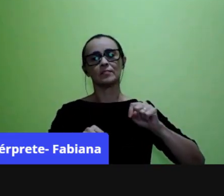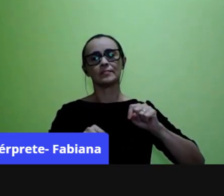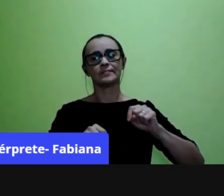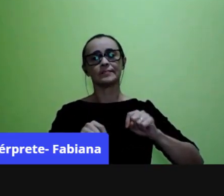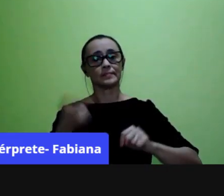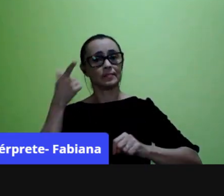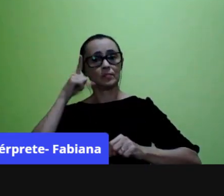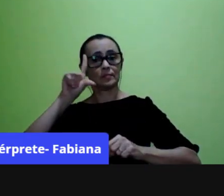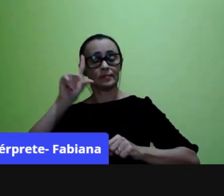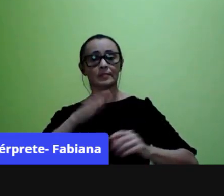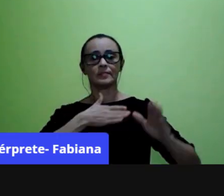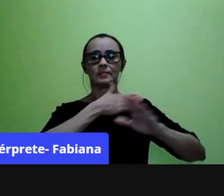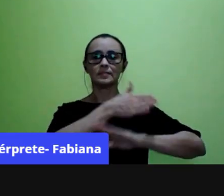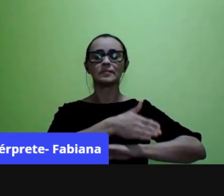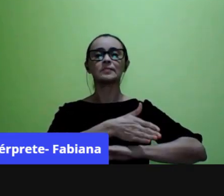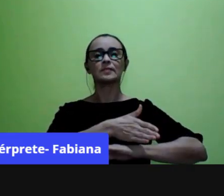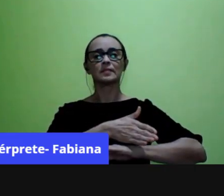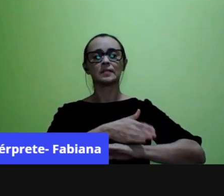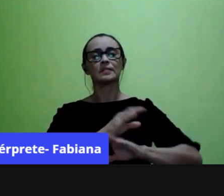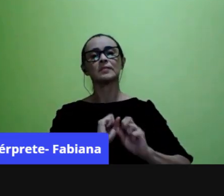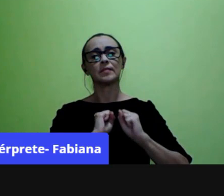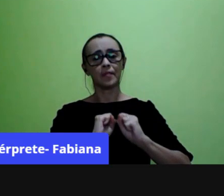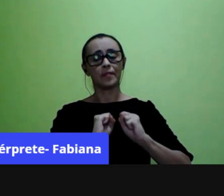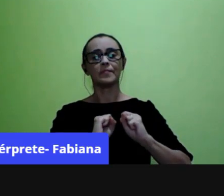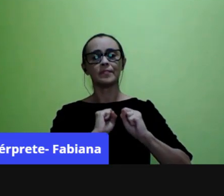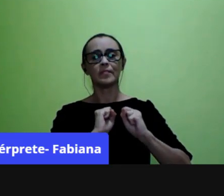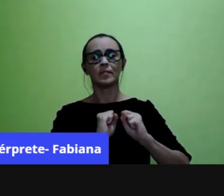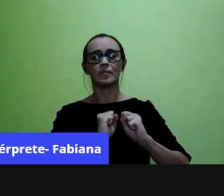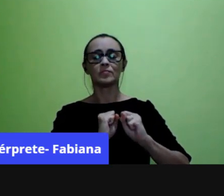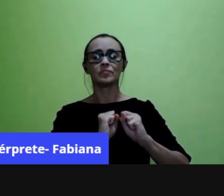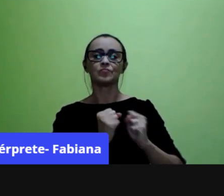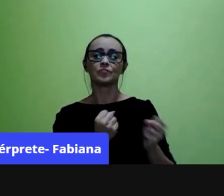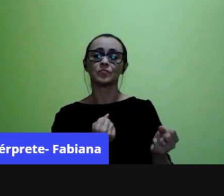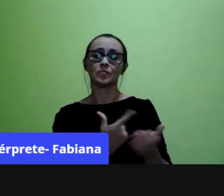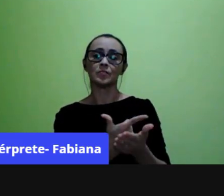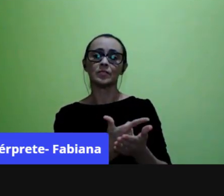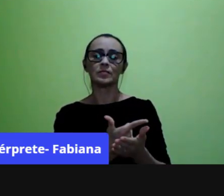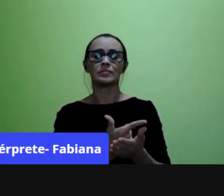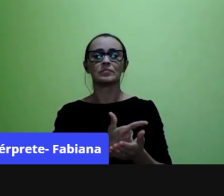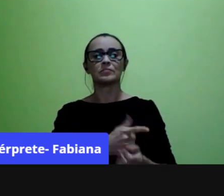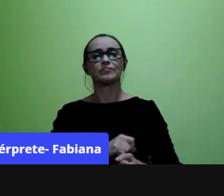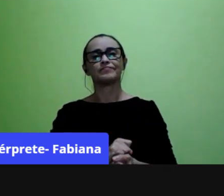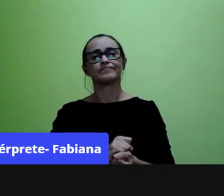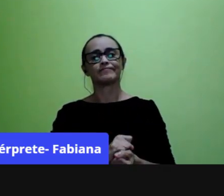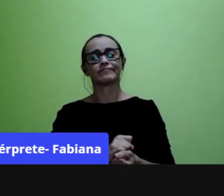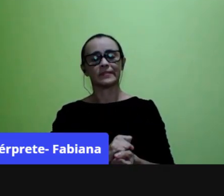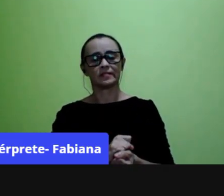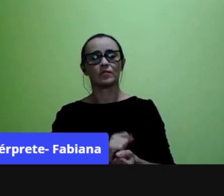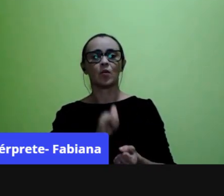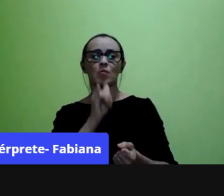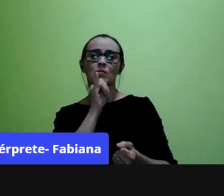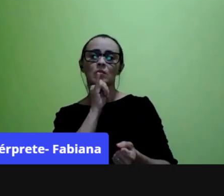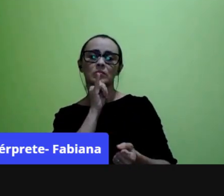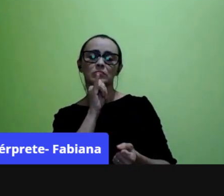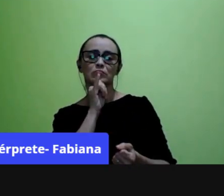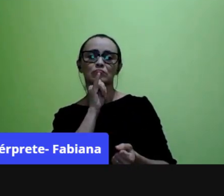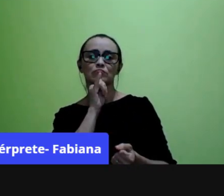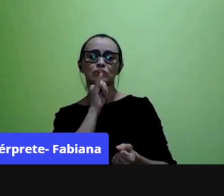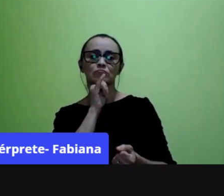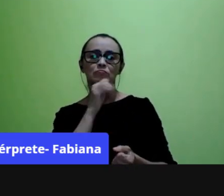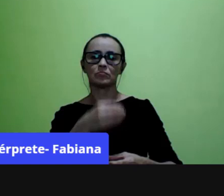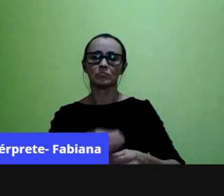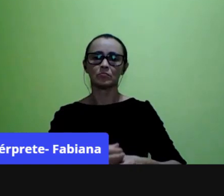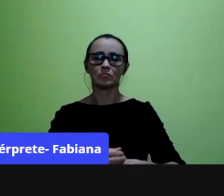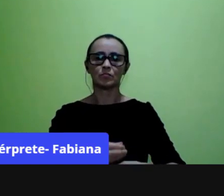né, comprar alguns equipamentos de iluminação. Por exemplo, o ring light, né? Hoje você acha em